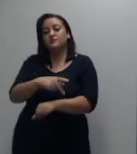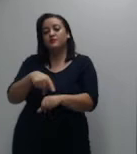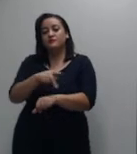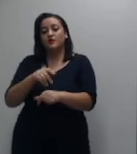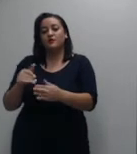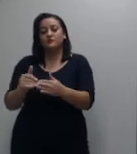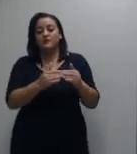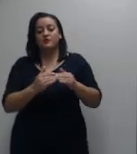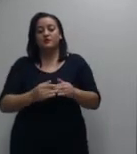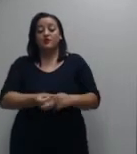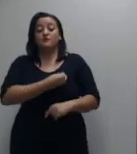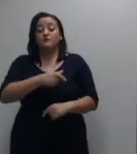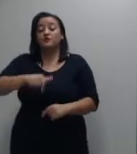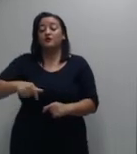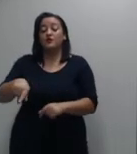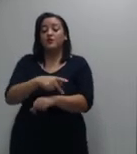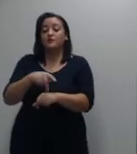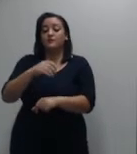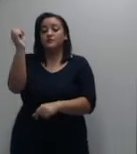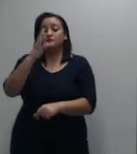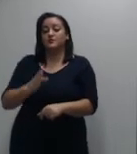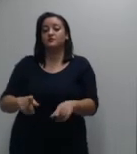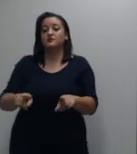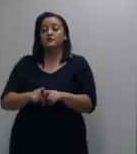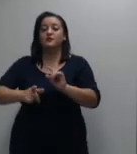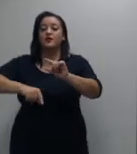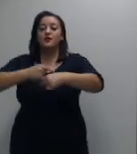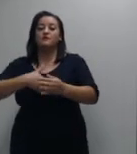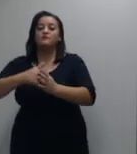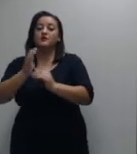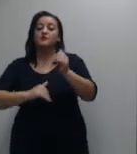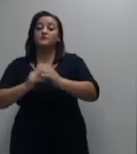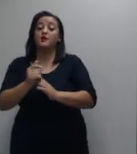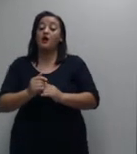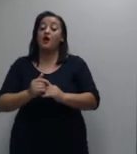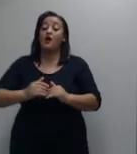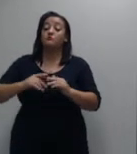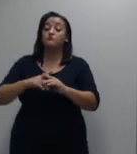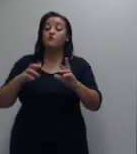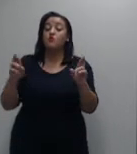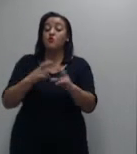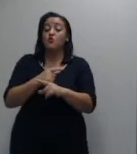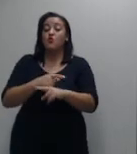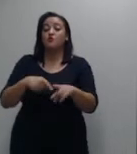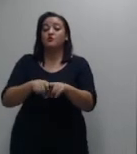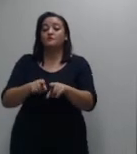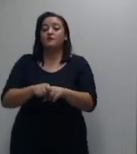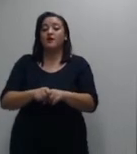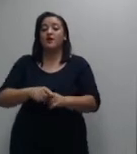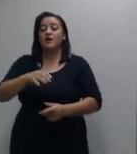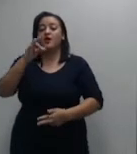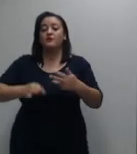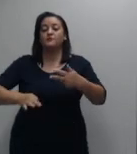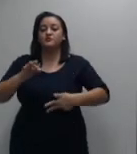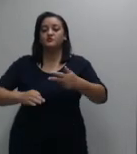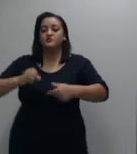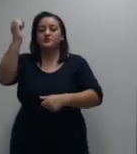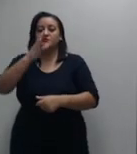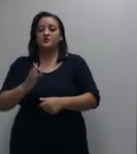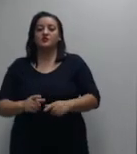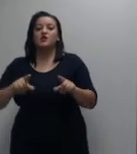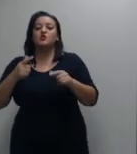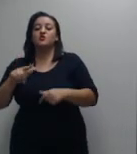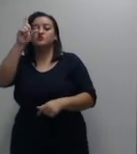no Brasil o dispositivo legal troca de competência concorrente era brasileira as demais autoridades